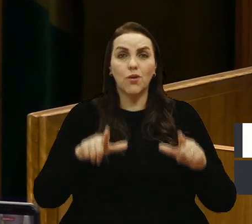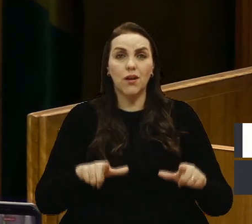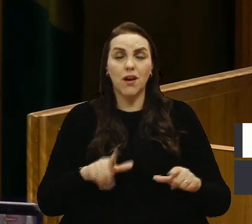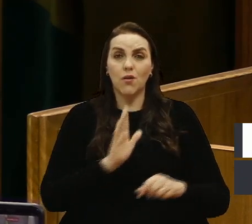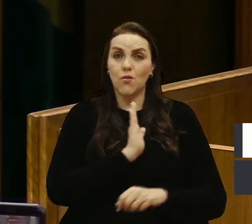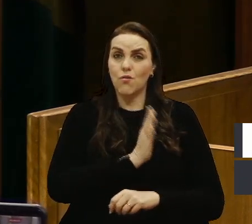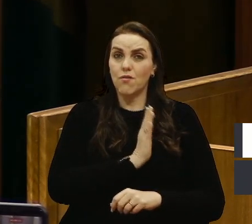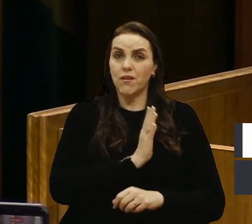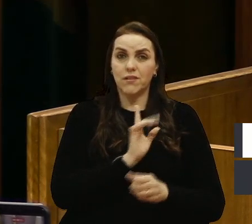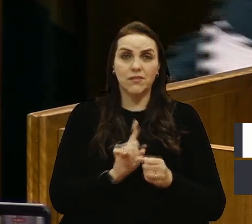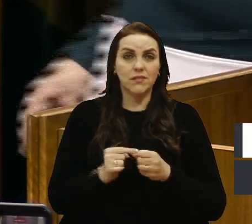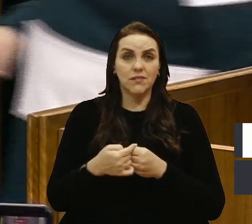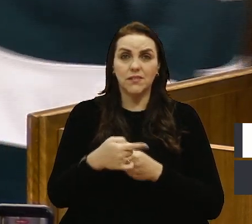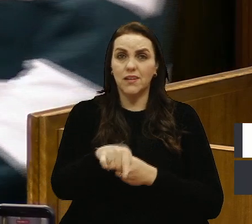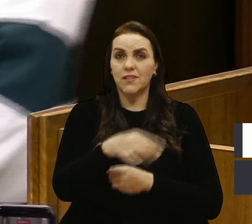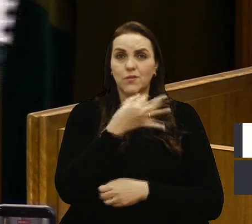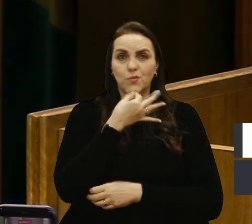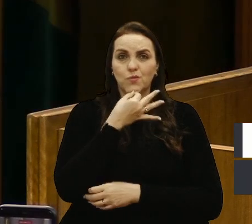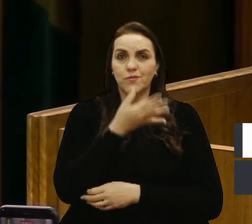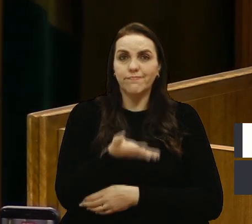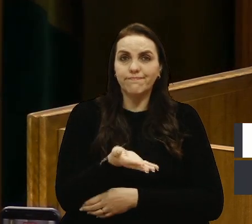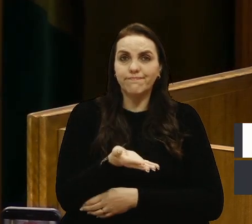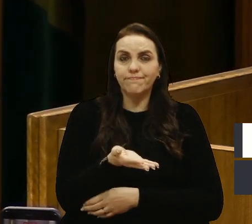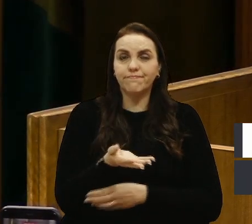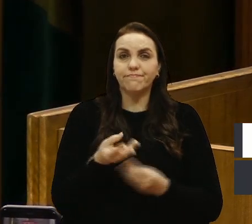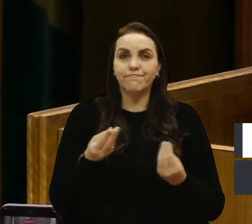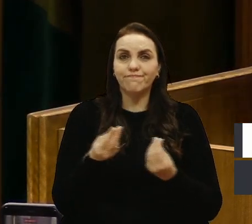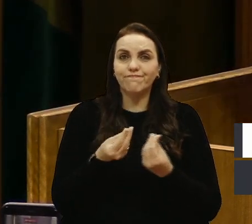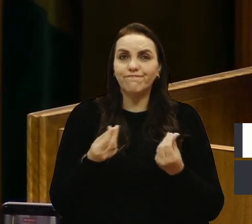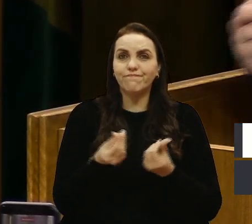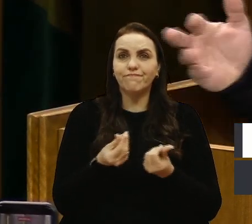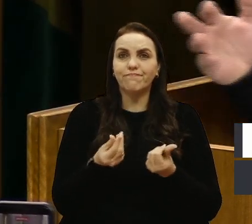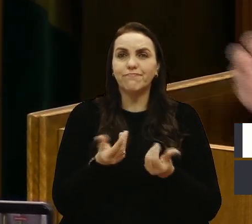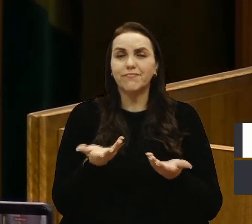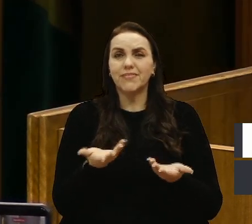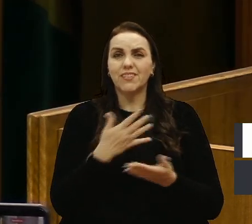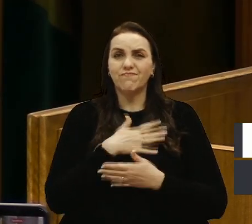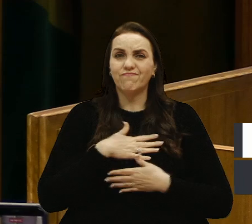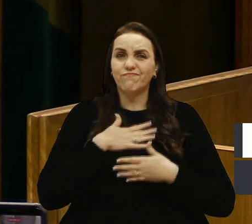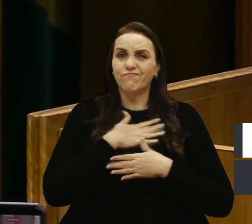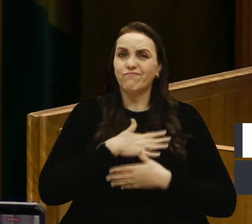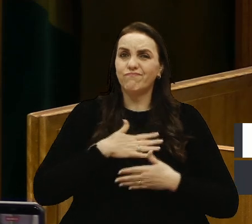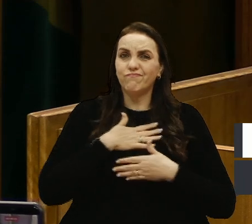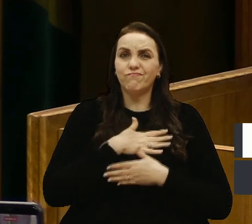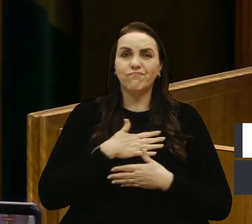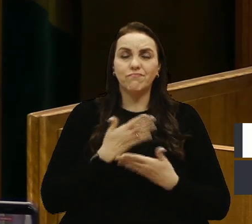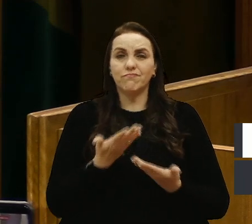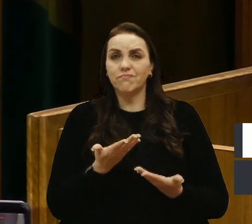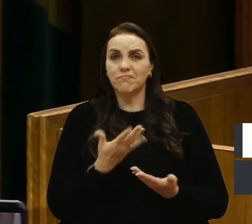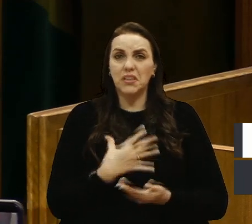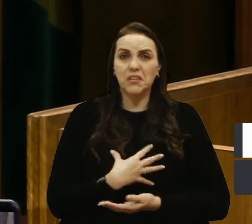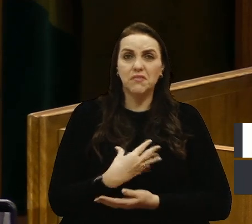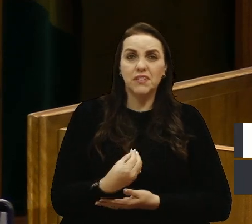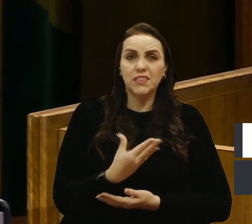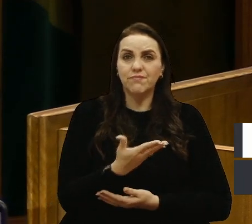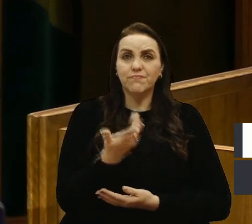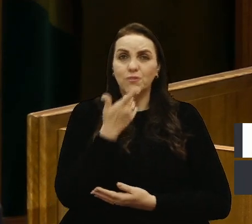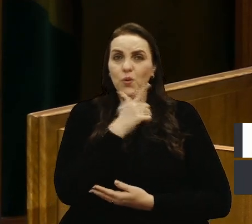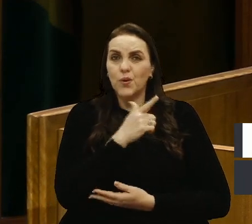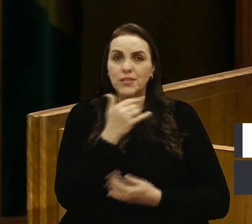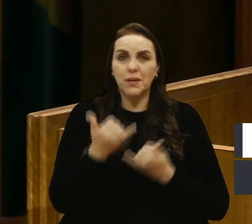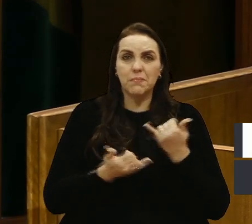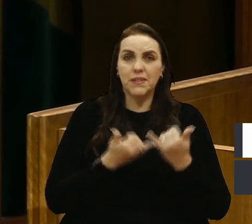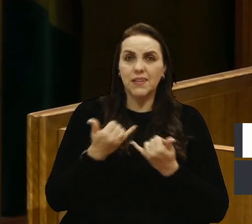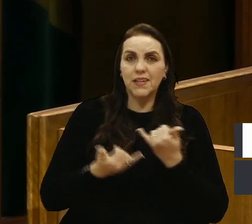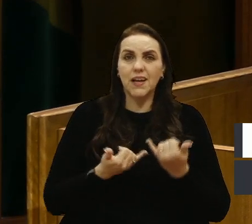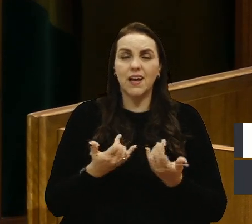cidade de Caxias do Sul, e com tamanha insatisfação que seus filhos talvez não conseguiam brincar da